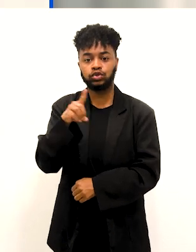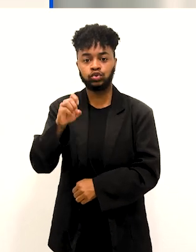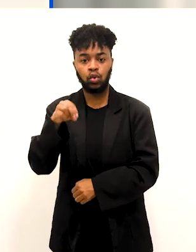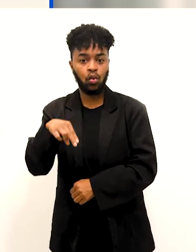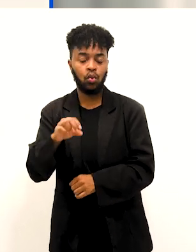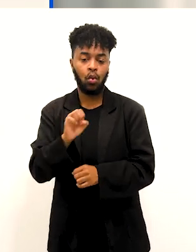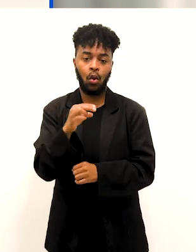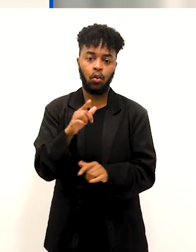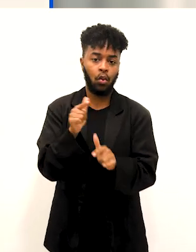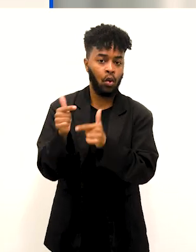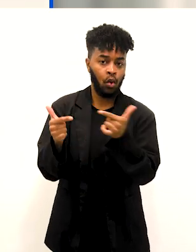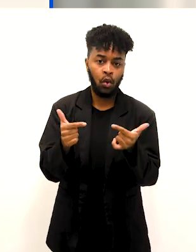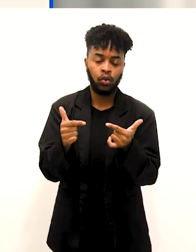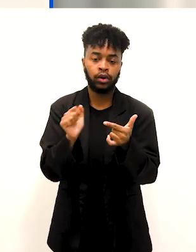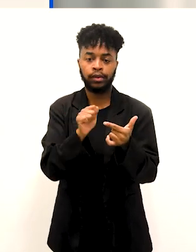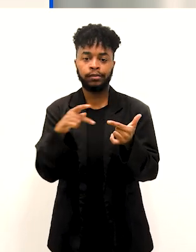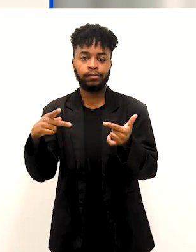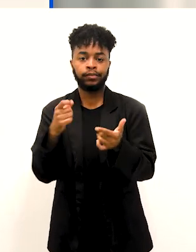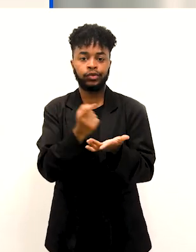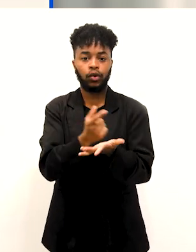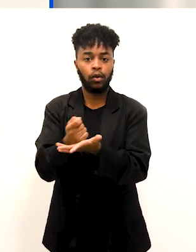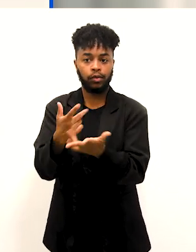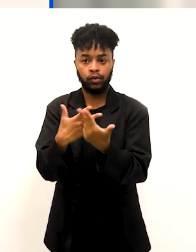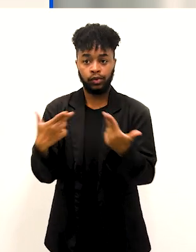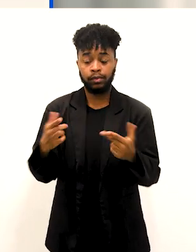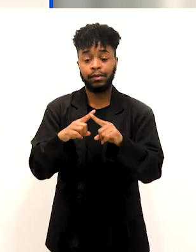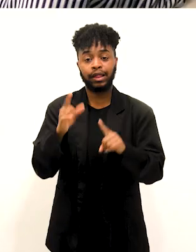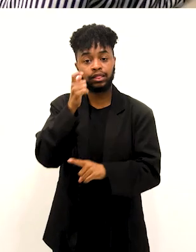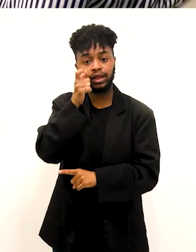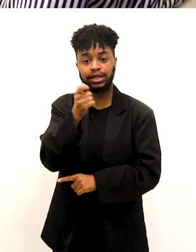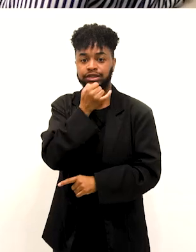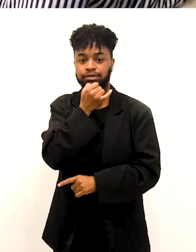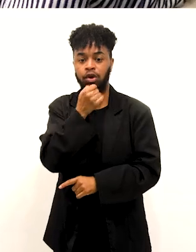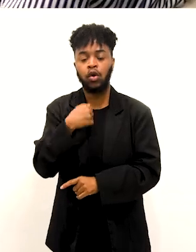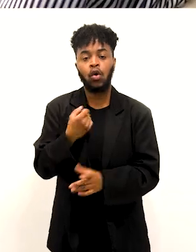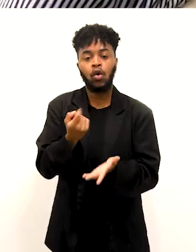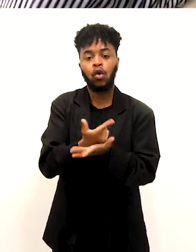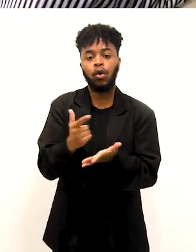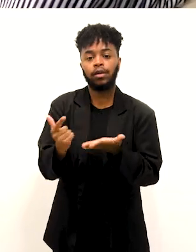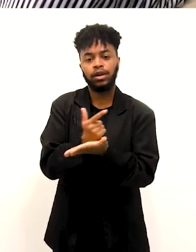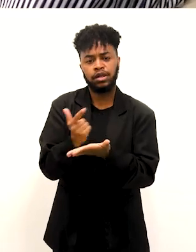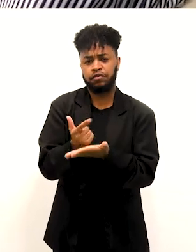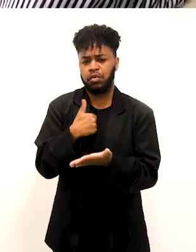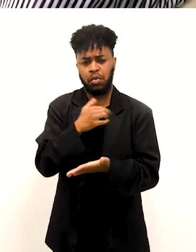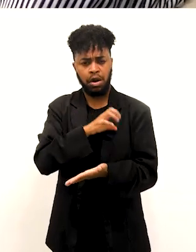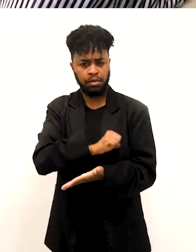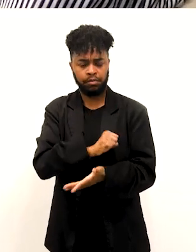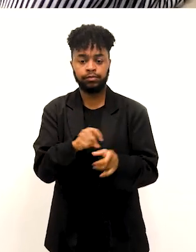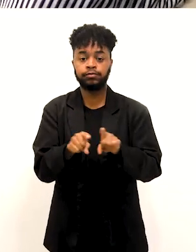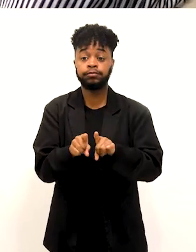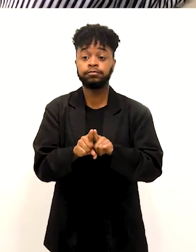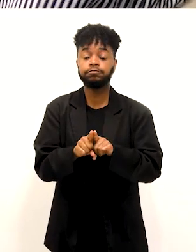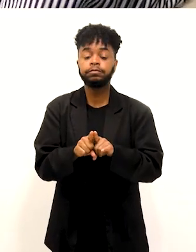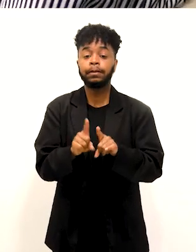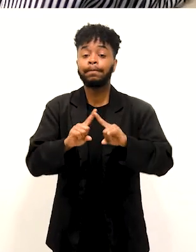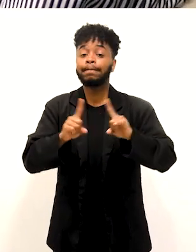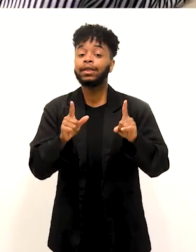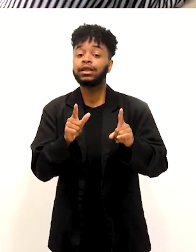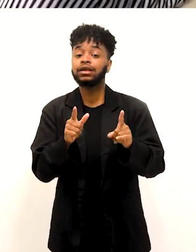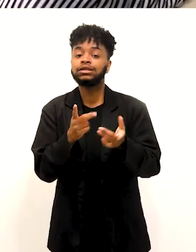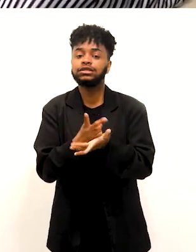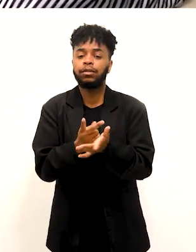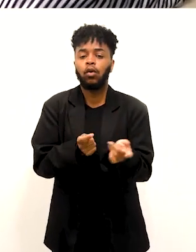qualquer outro app de compras. E claro, é interessante, eu vou lá, eu compro livros lá, adoro os livros que tem lá, eventualmente eu vou, mas